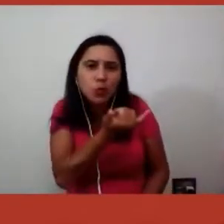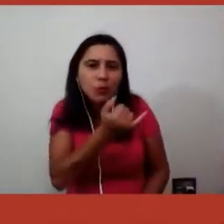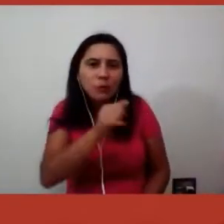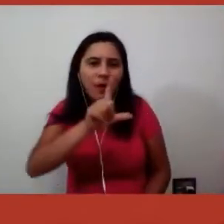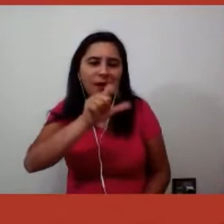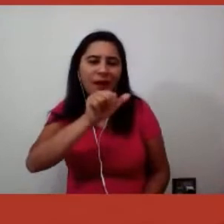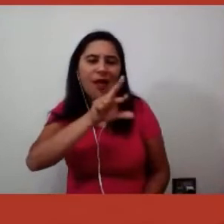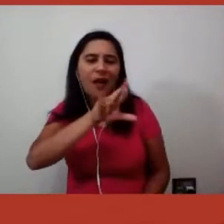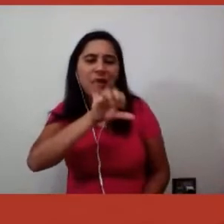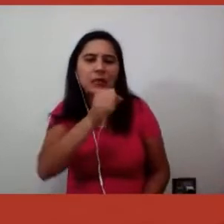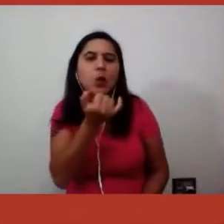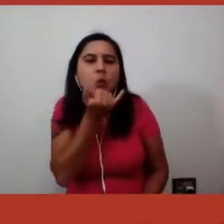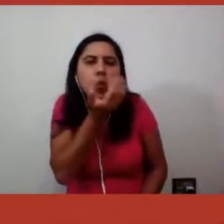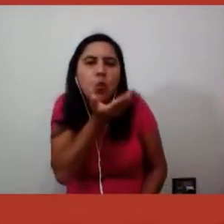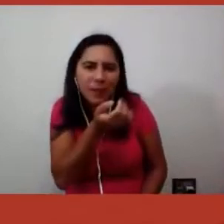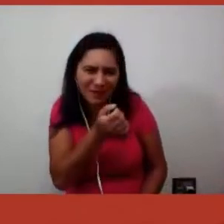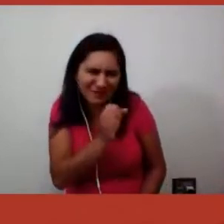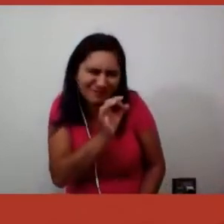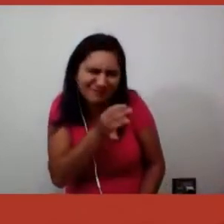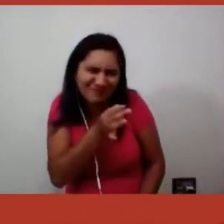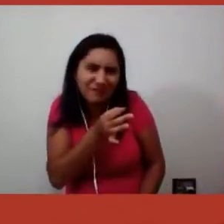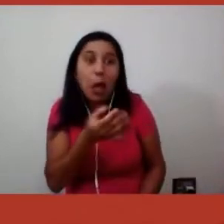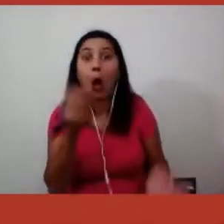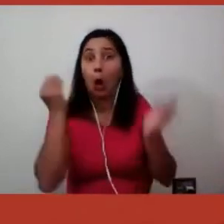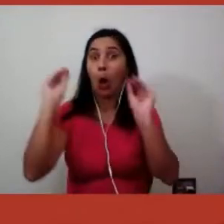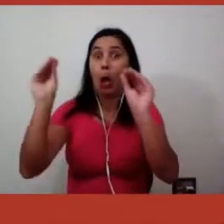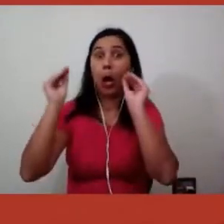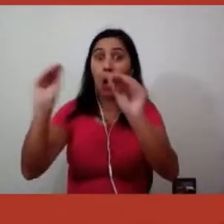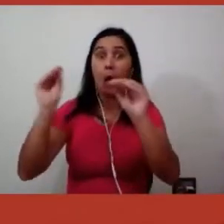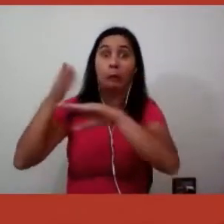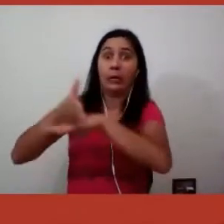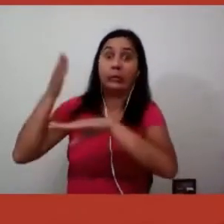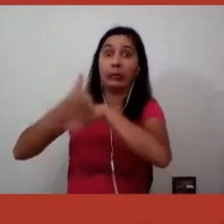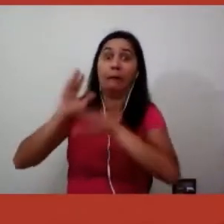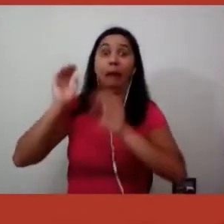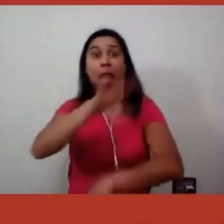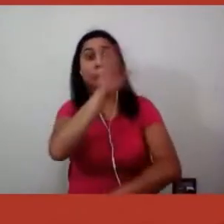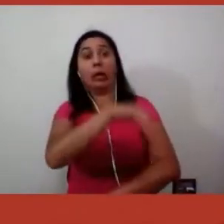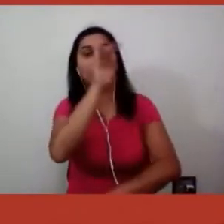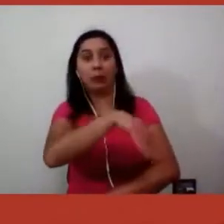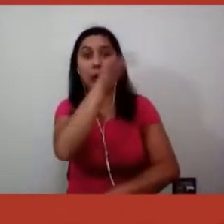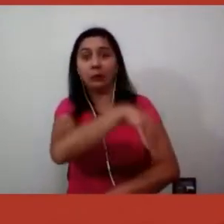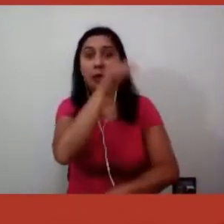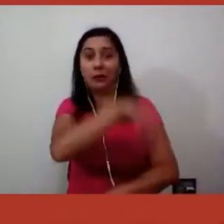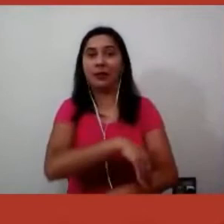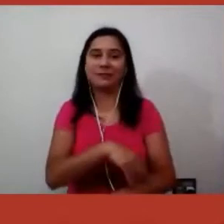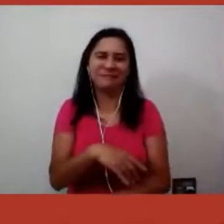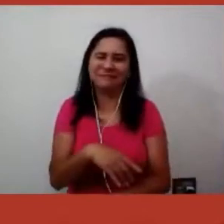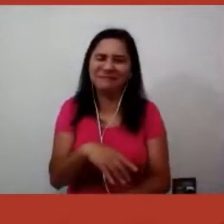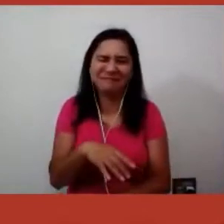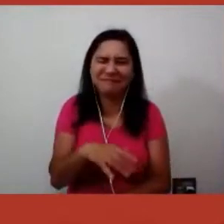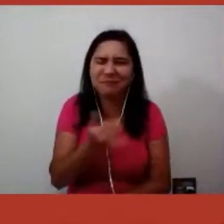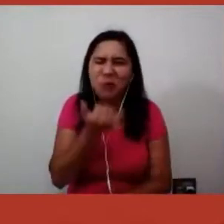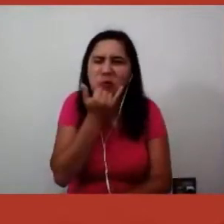Larissa? Eu colocando ela para participar aqui, você... Pô!